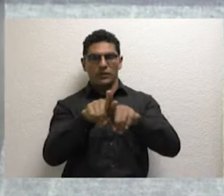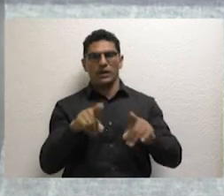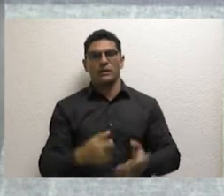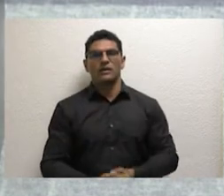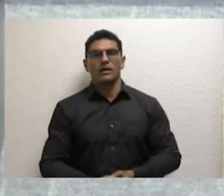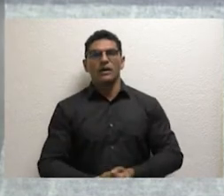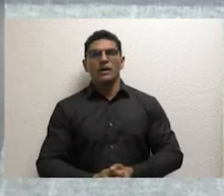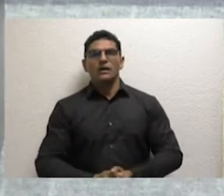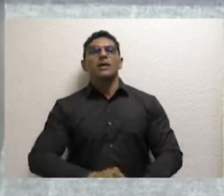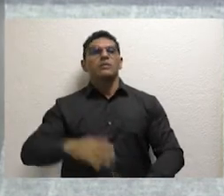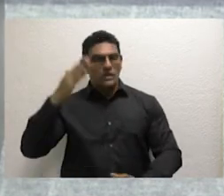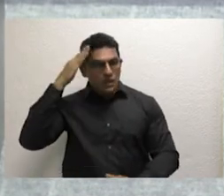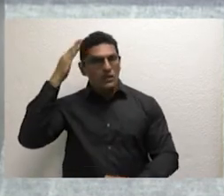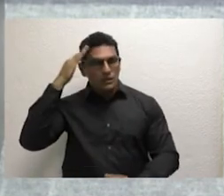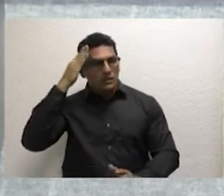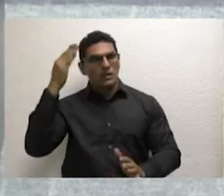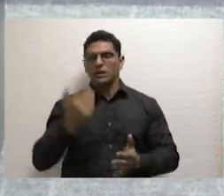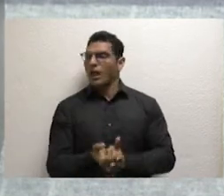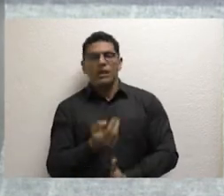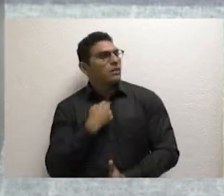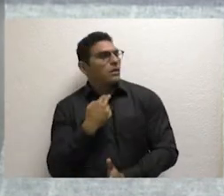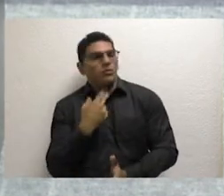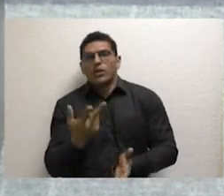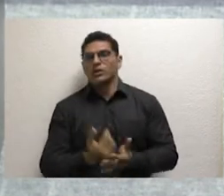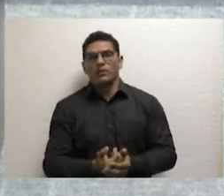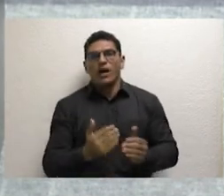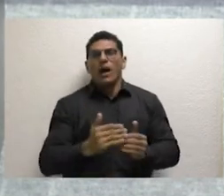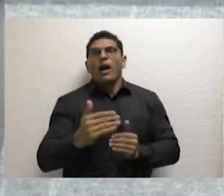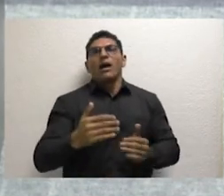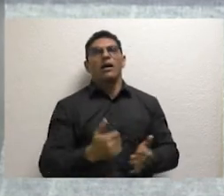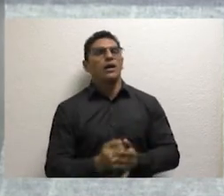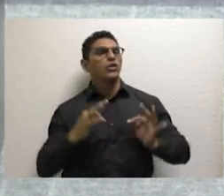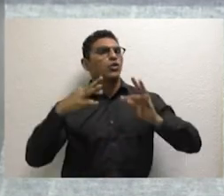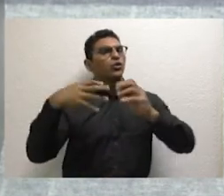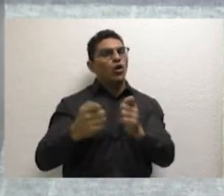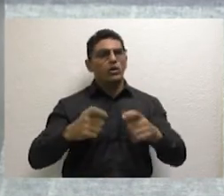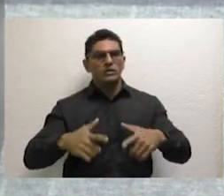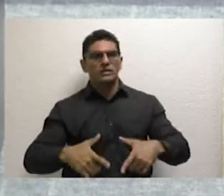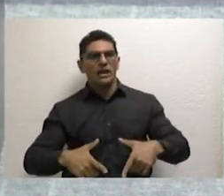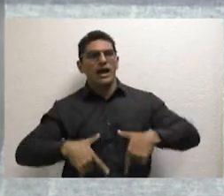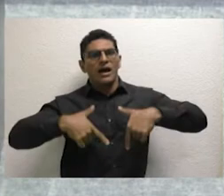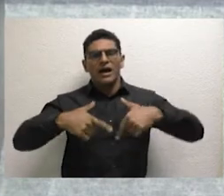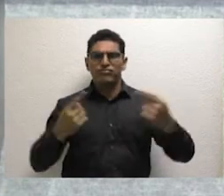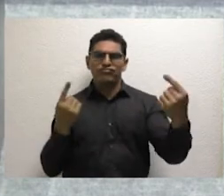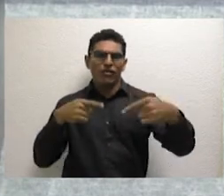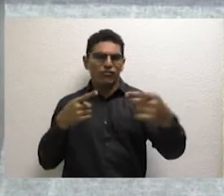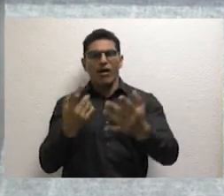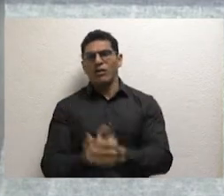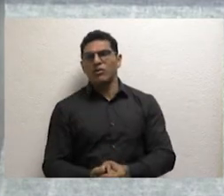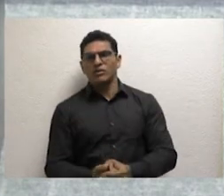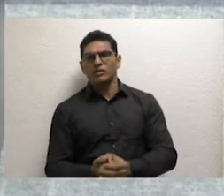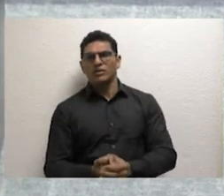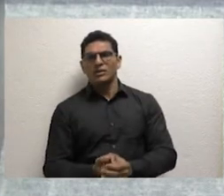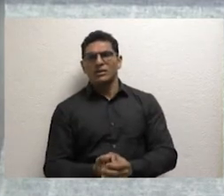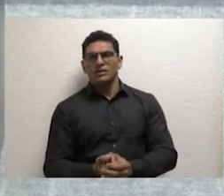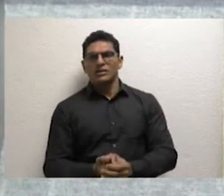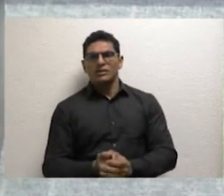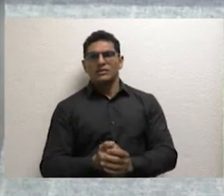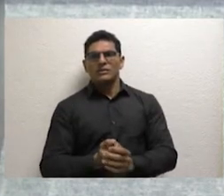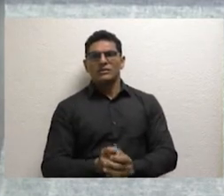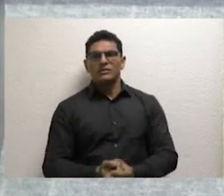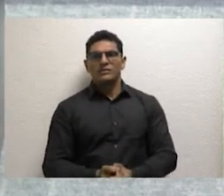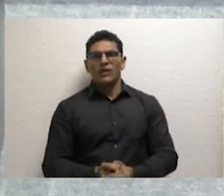consciente disso e não podemos deixar passar em branco toda essa perseguição deputado Ilke é isso que acontece